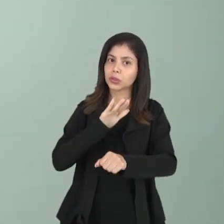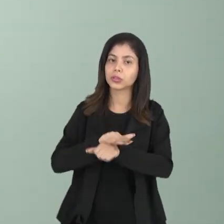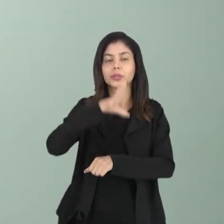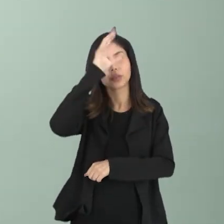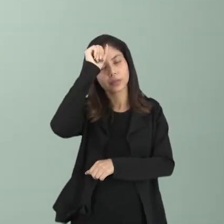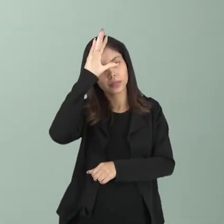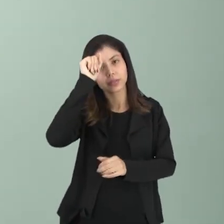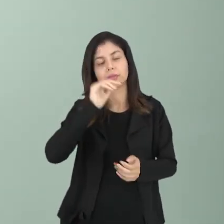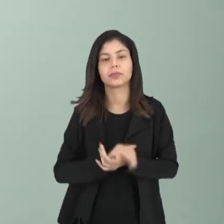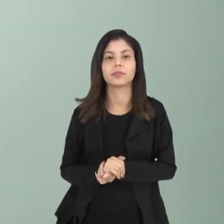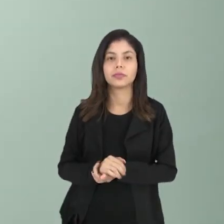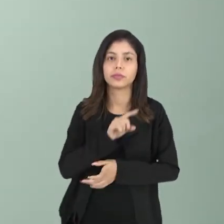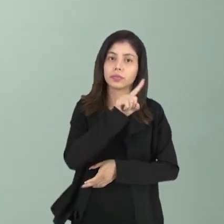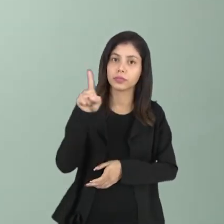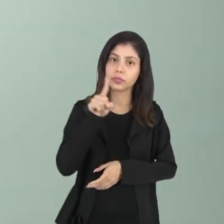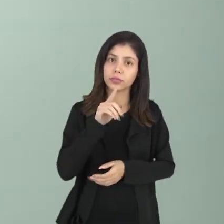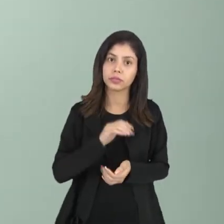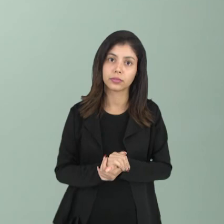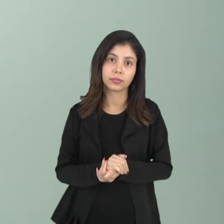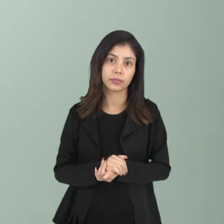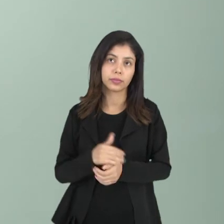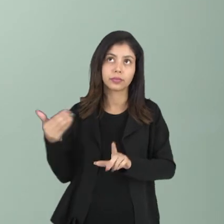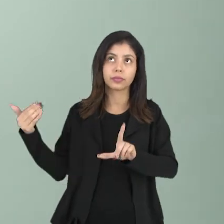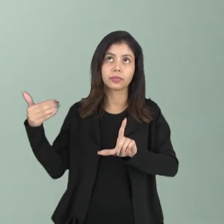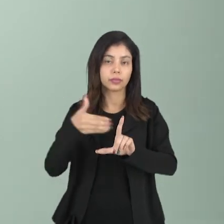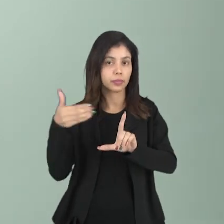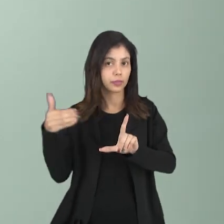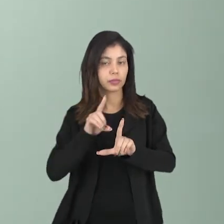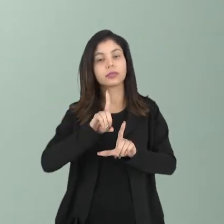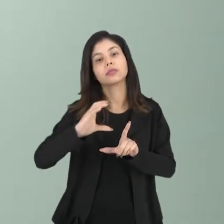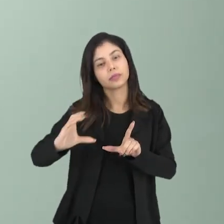seu aprendizado. Não deixe de